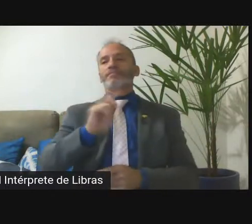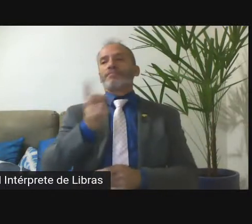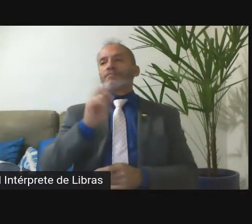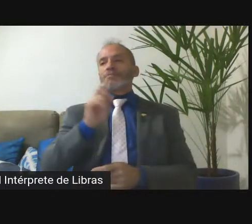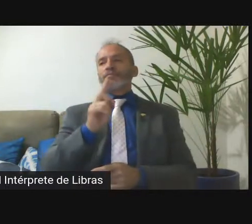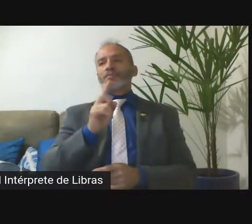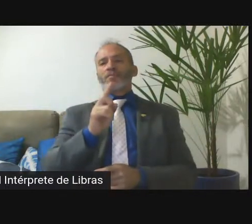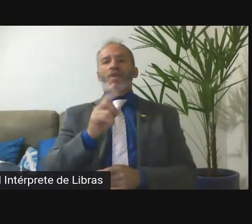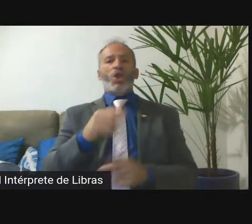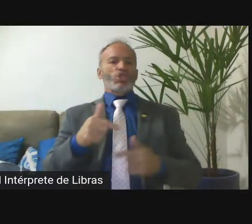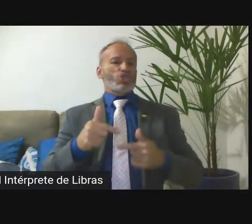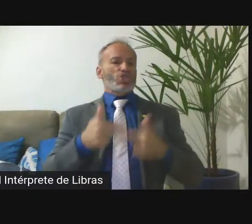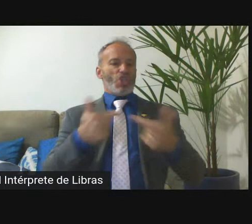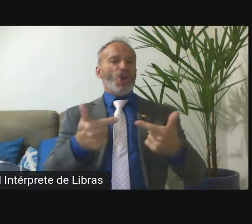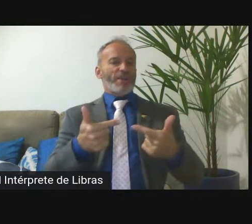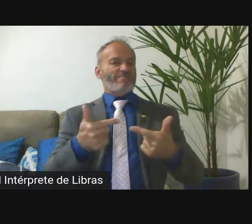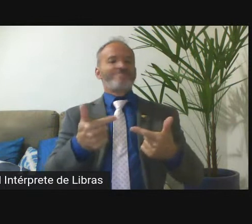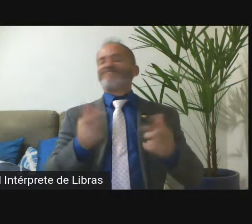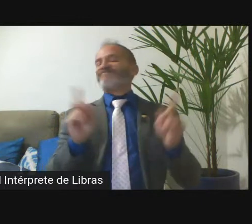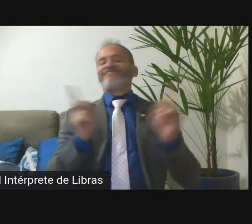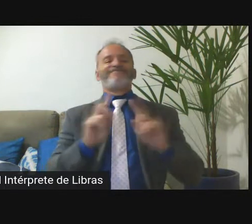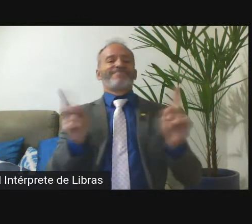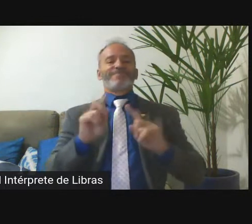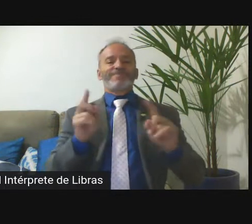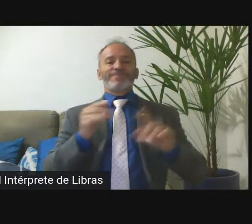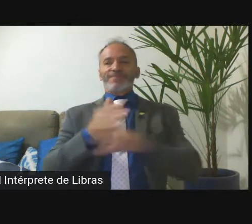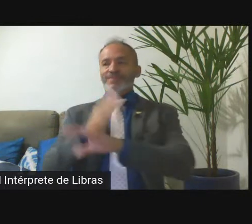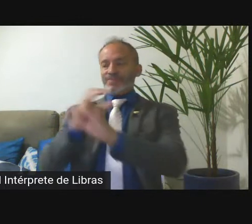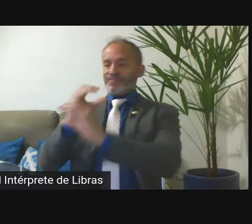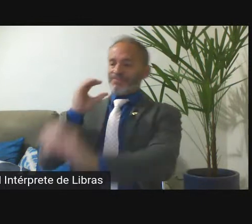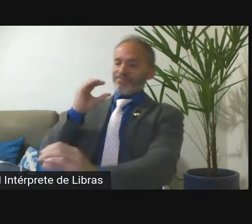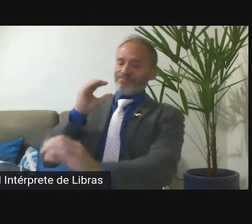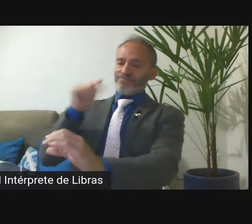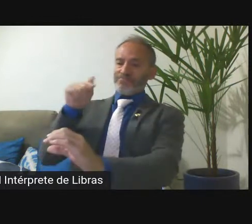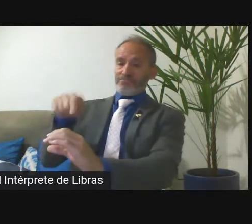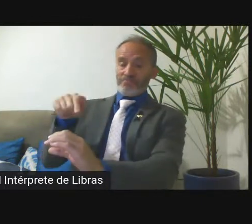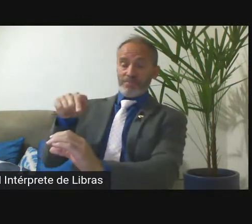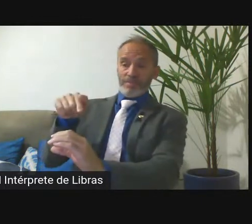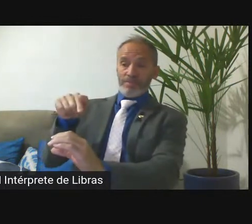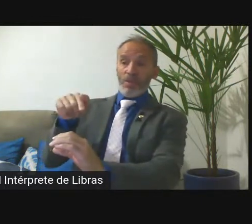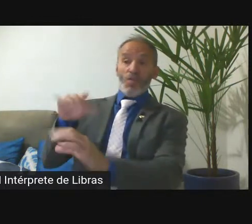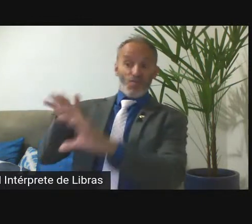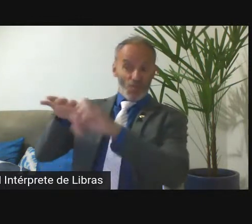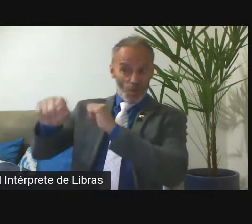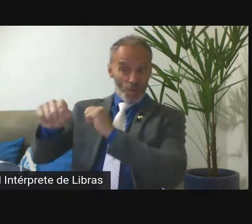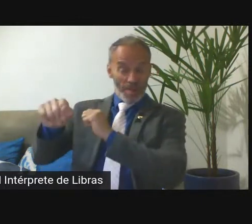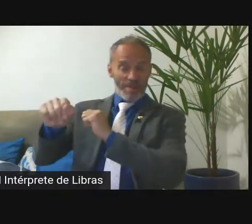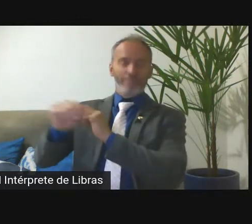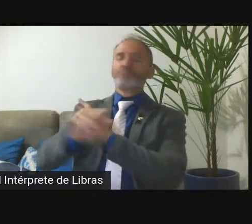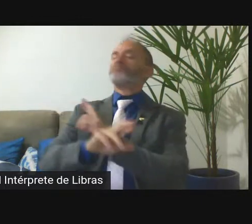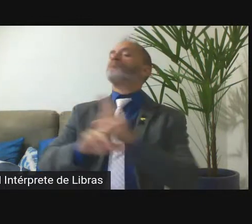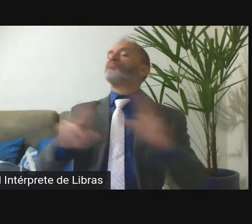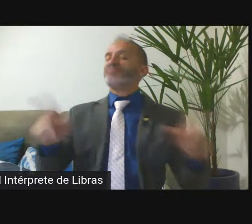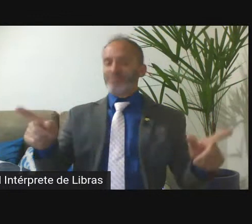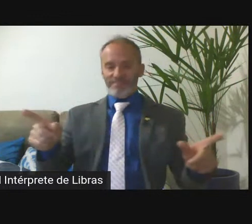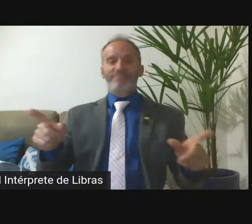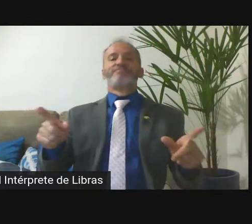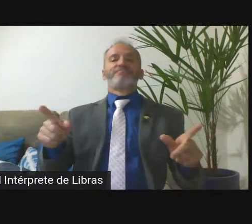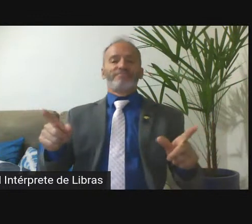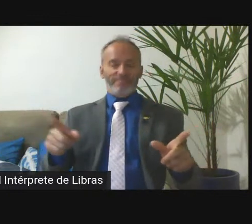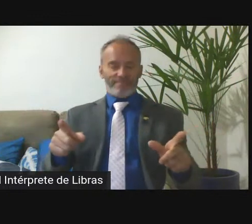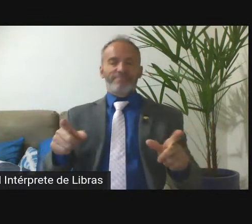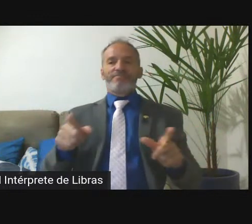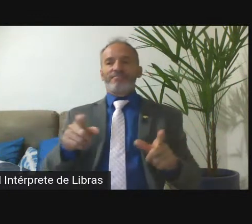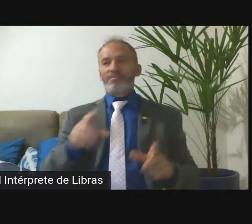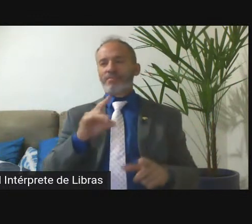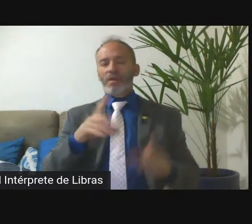não foi sorte. Entrar em engenharia é uma coisa, mas formar é outra bem diferente. Só